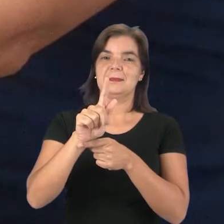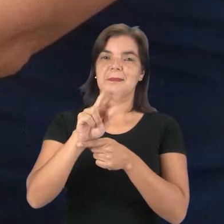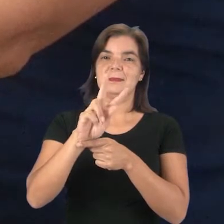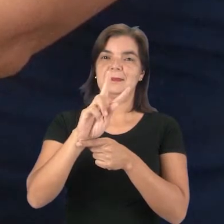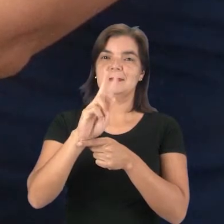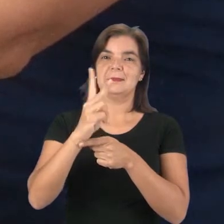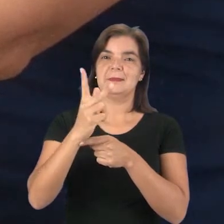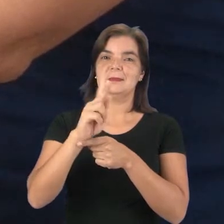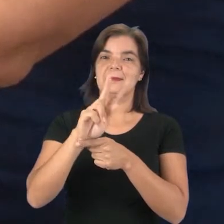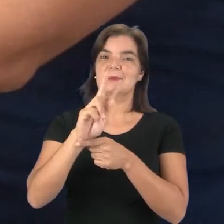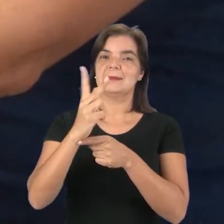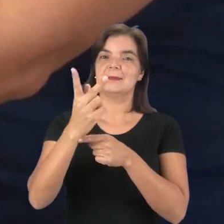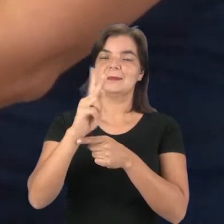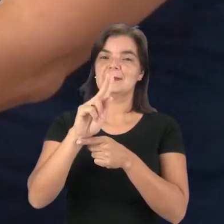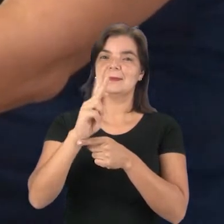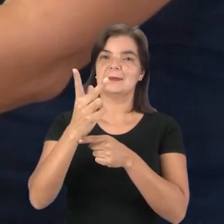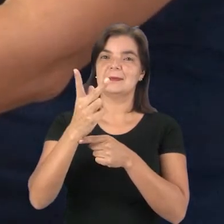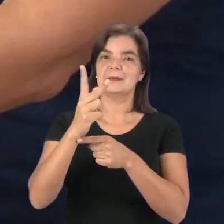h